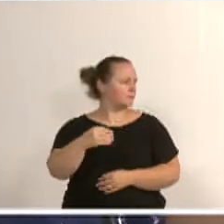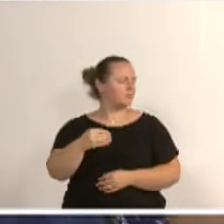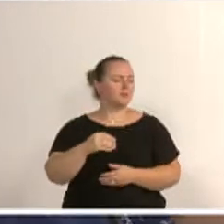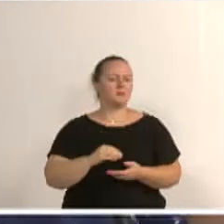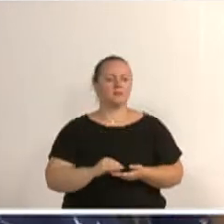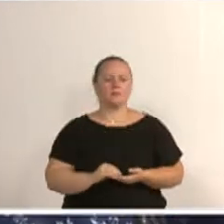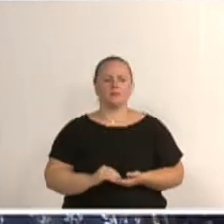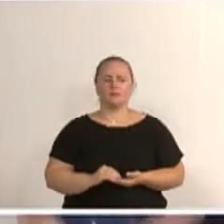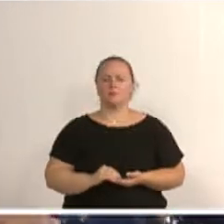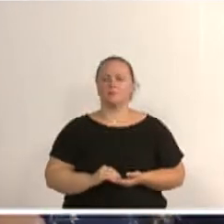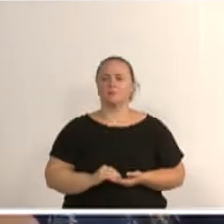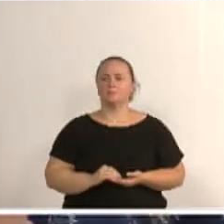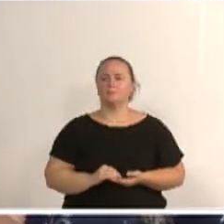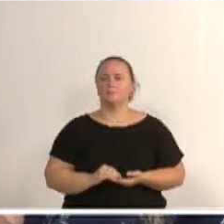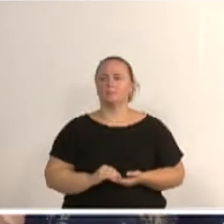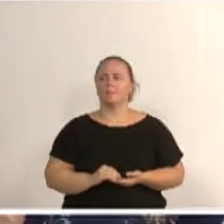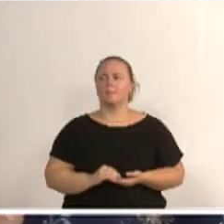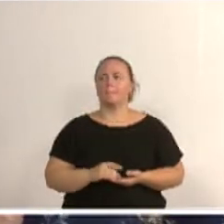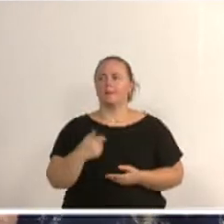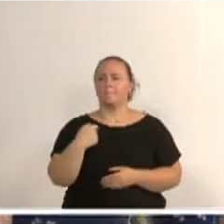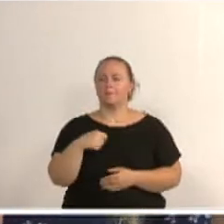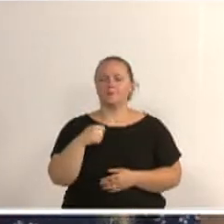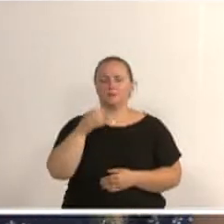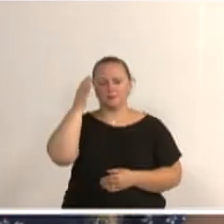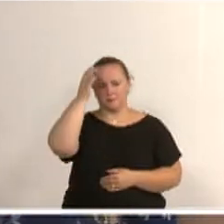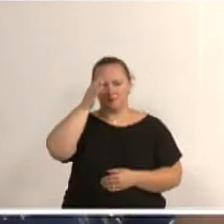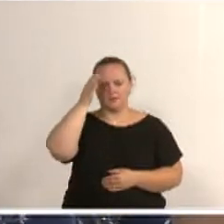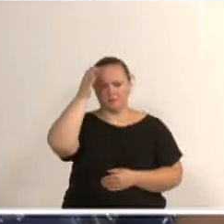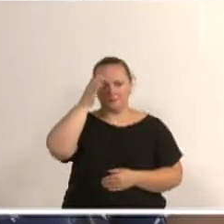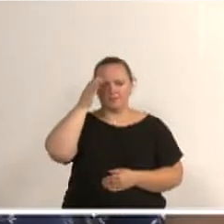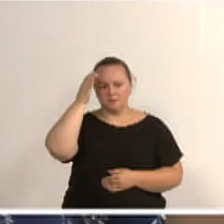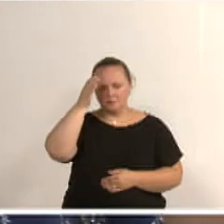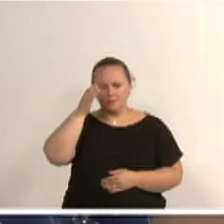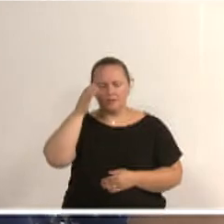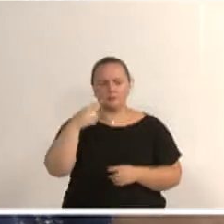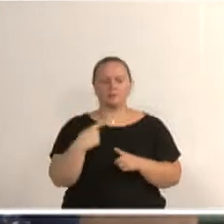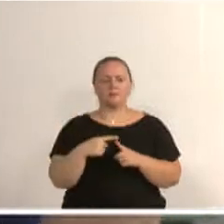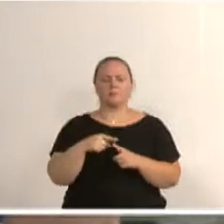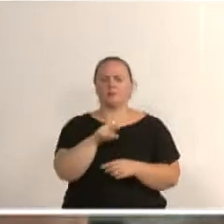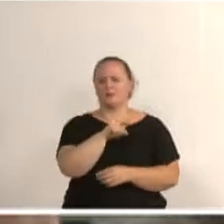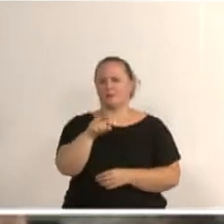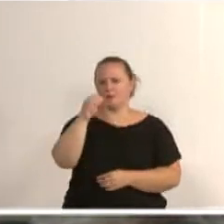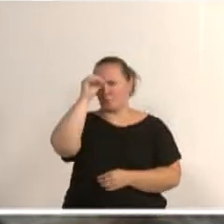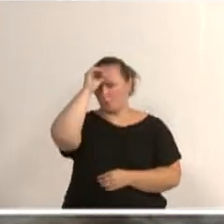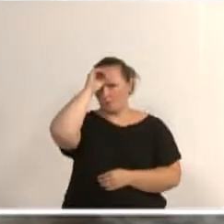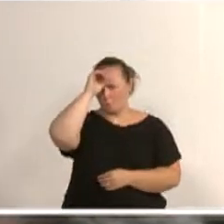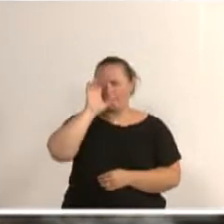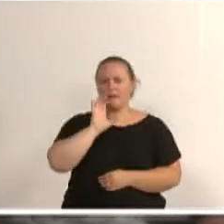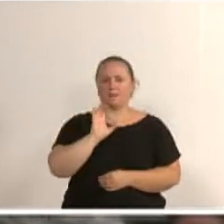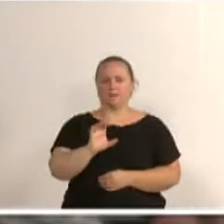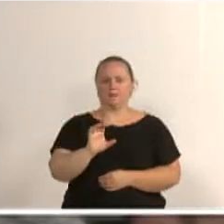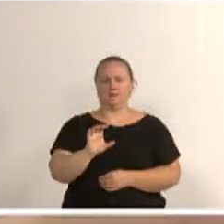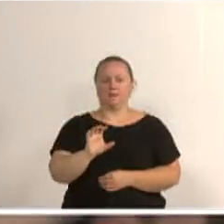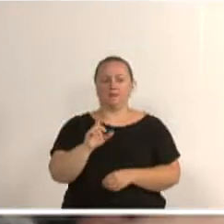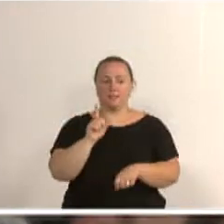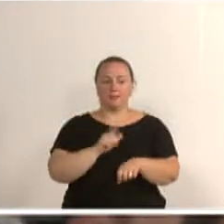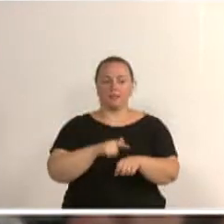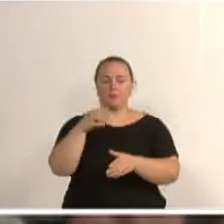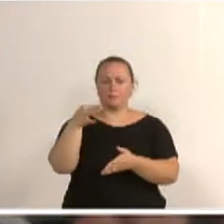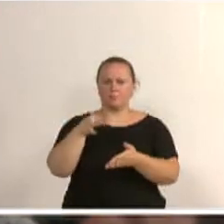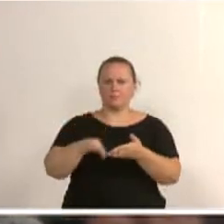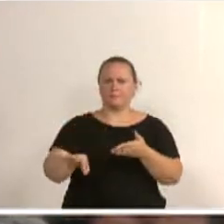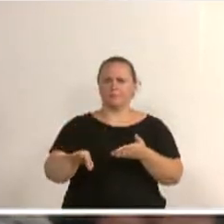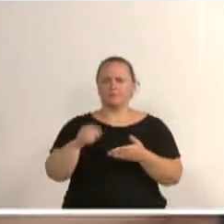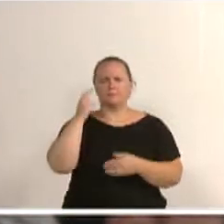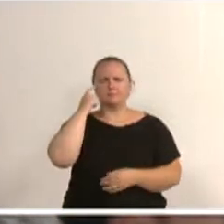está pegando? Vamos pôr a mão na consciência, porque vocês não sabem o que é passar isso e na hora de assinar a caneta, vamos pensar